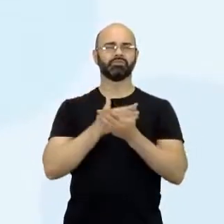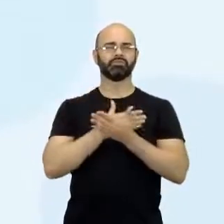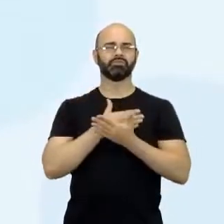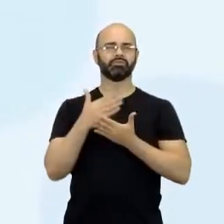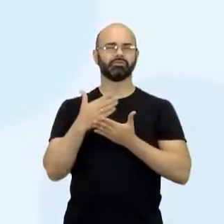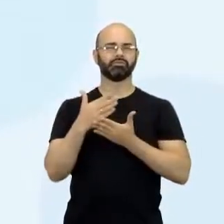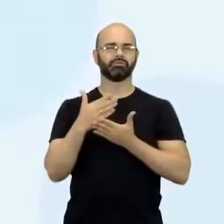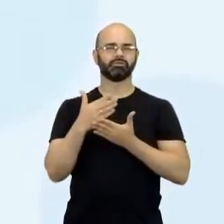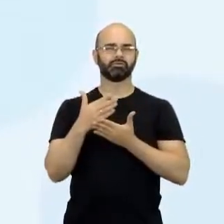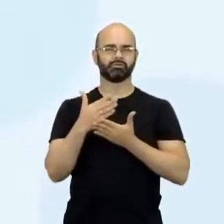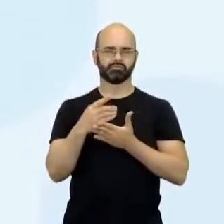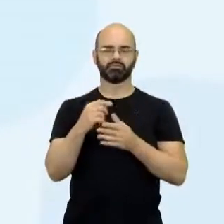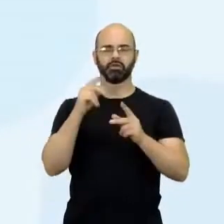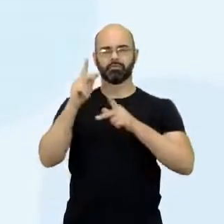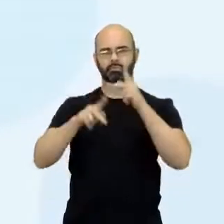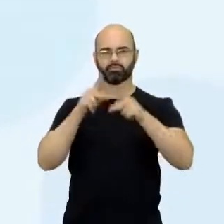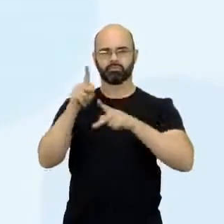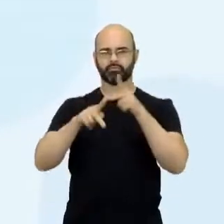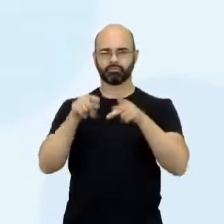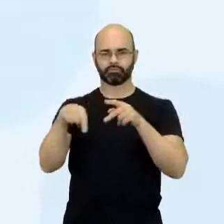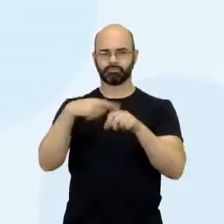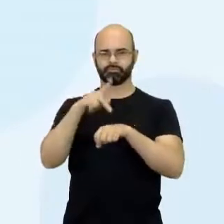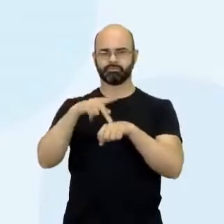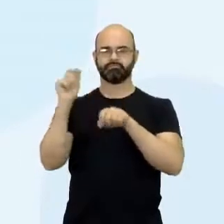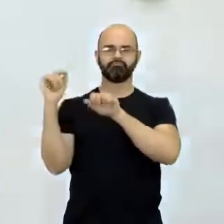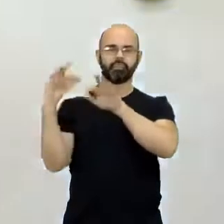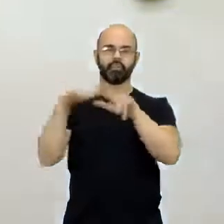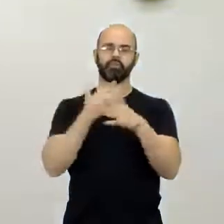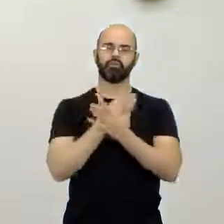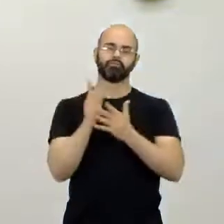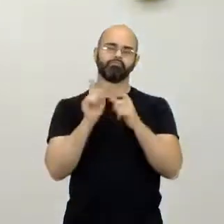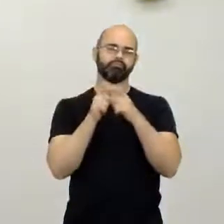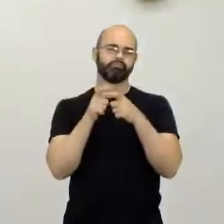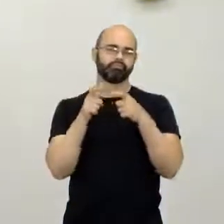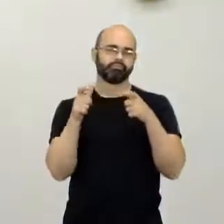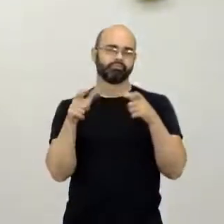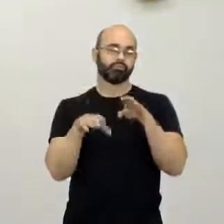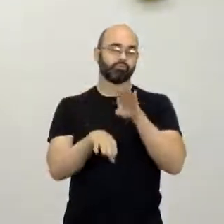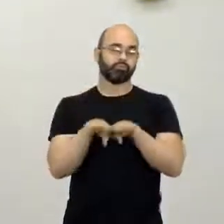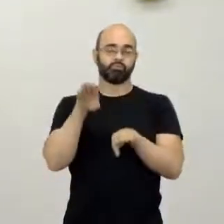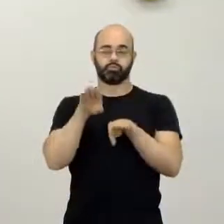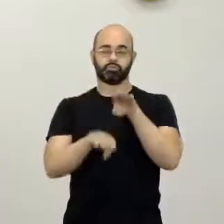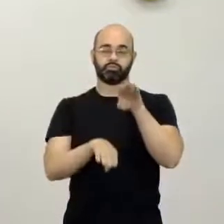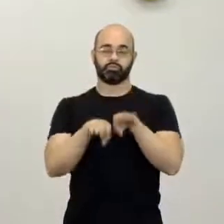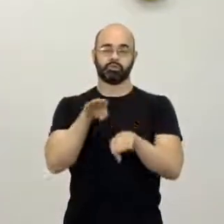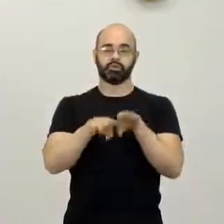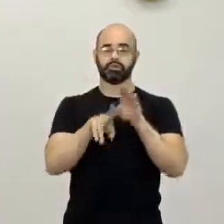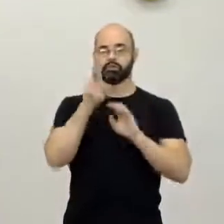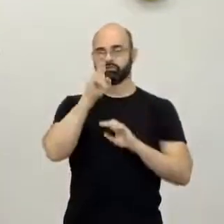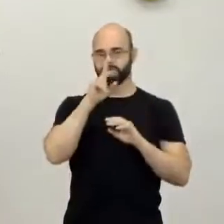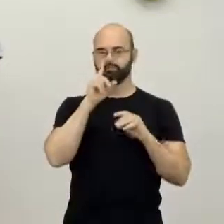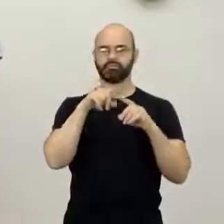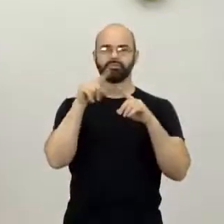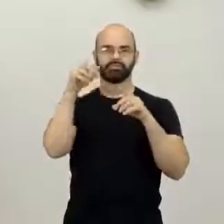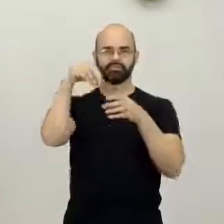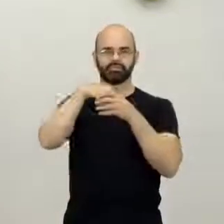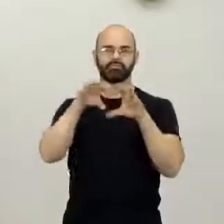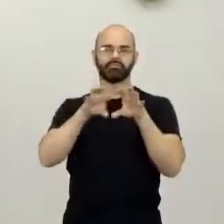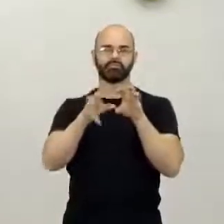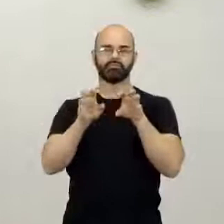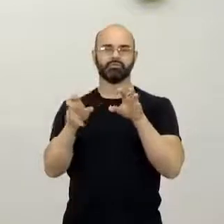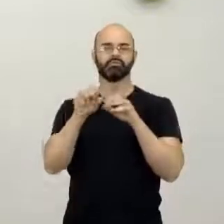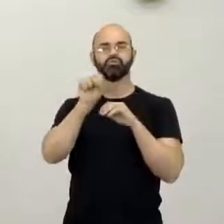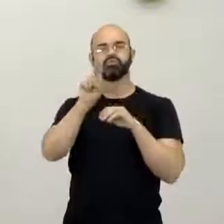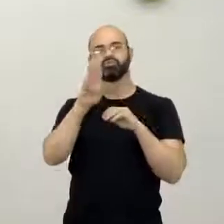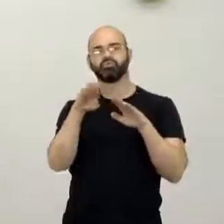de povoamento do país, né? Ele tem grandes contrastes naturais, tanto é que ela é dividida em sub-regiões, né? O meio